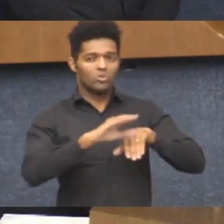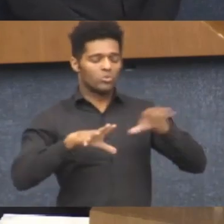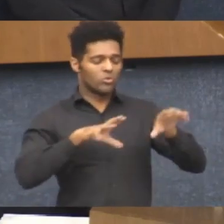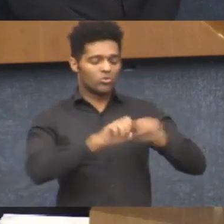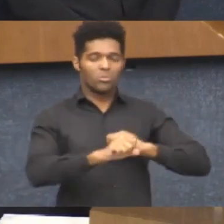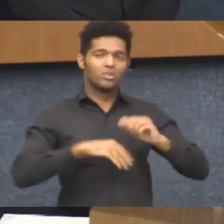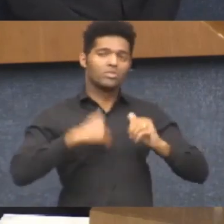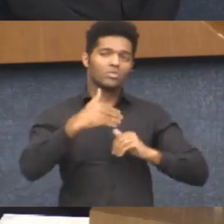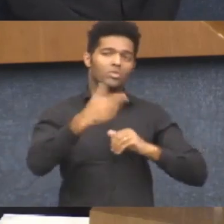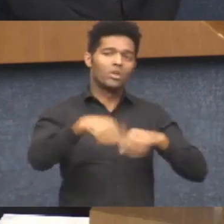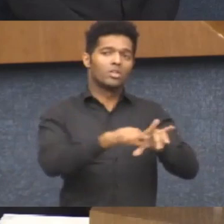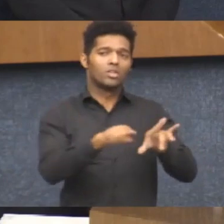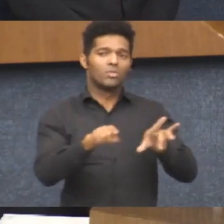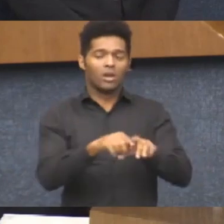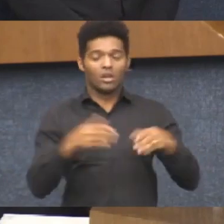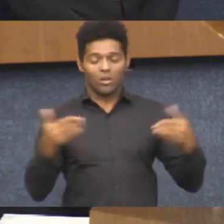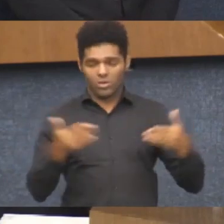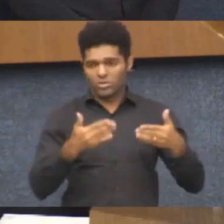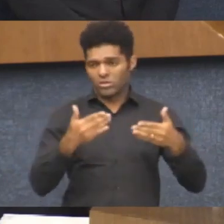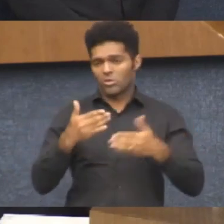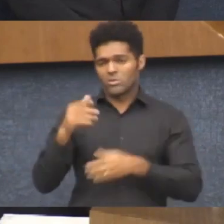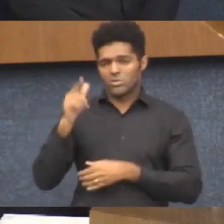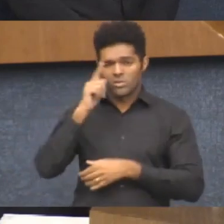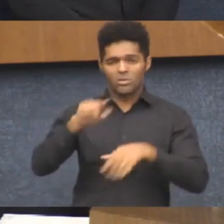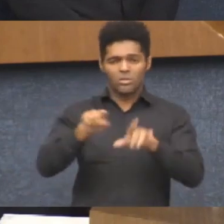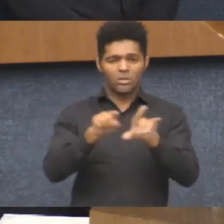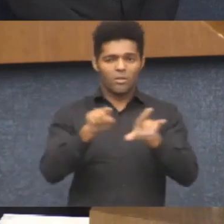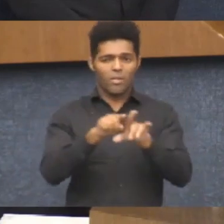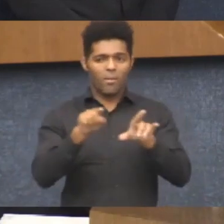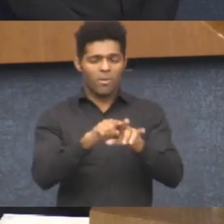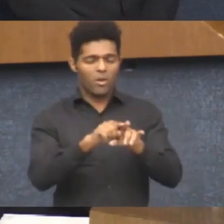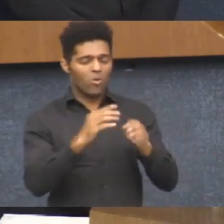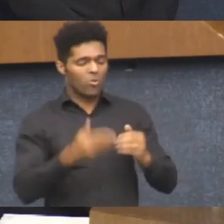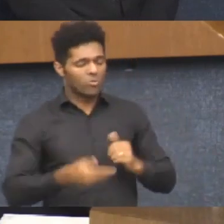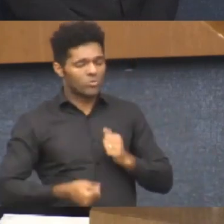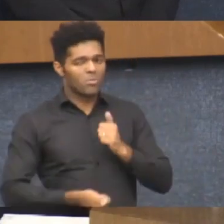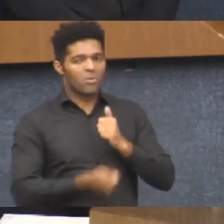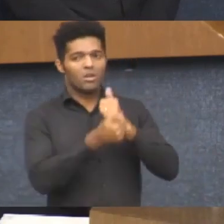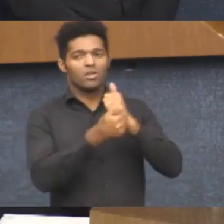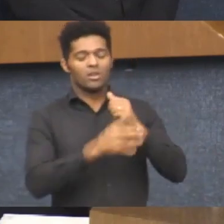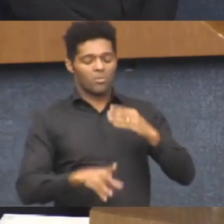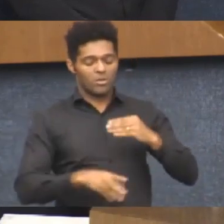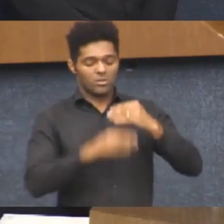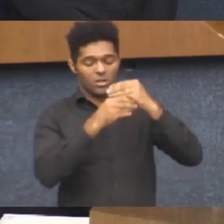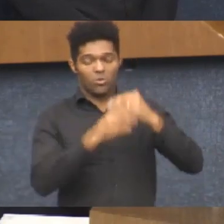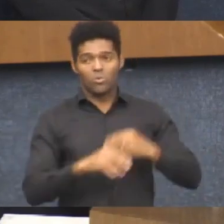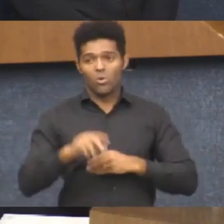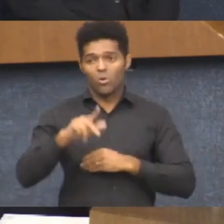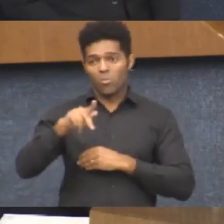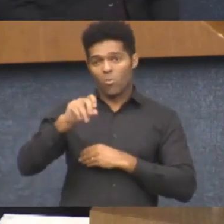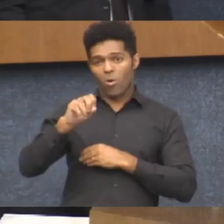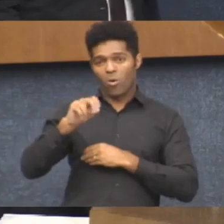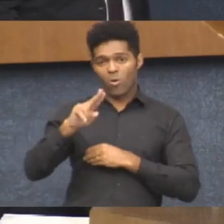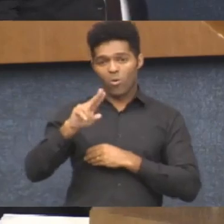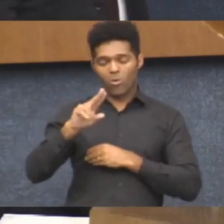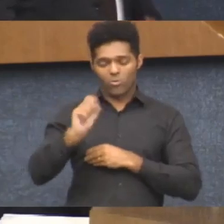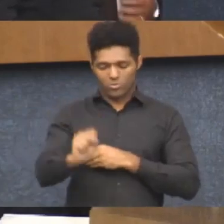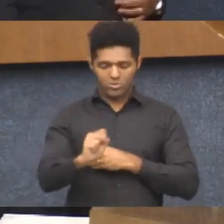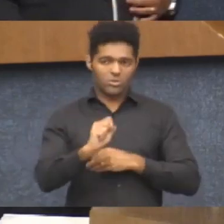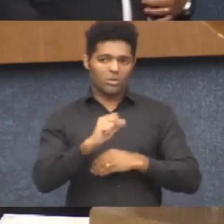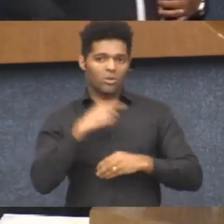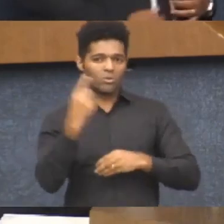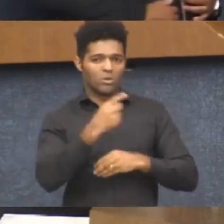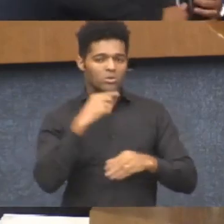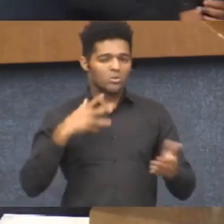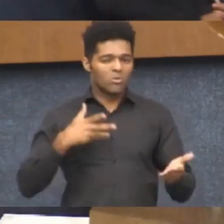está conseguindo implantar o POCUS, né? Então, a gente comprou aí um equipamento, né, de aparelho